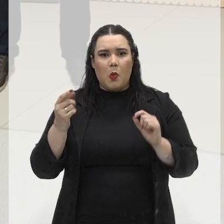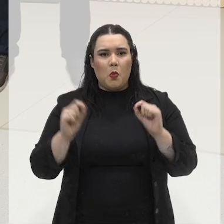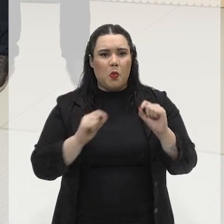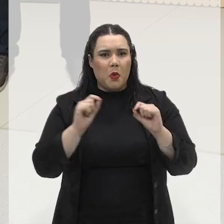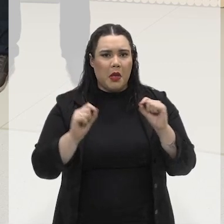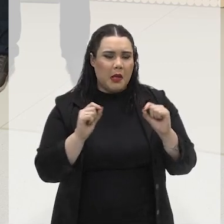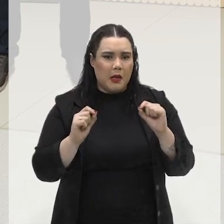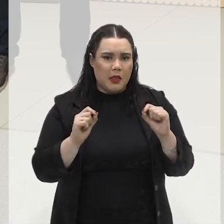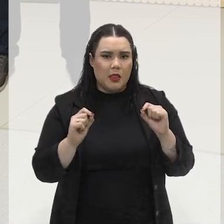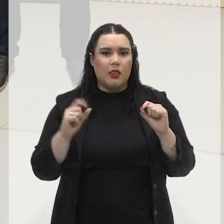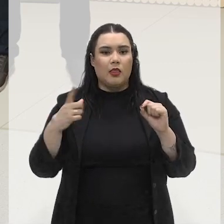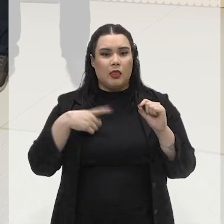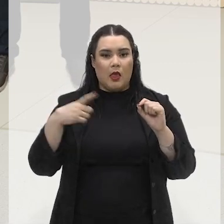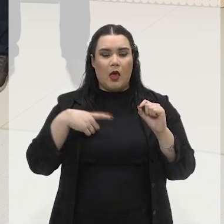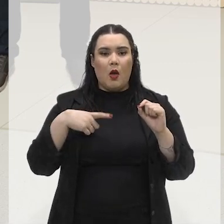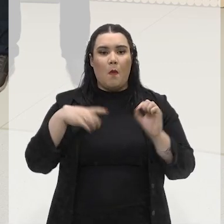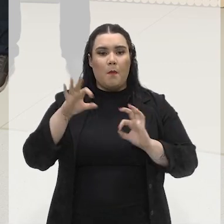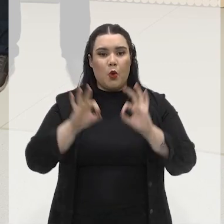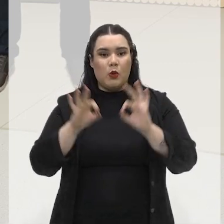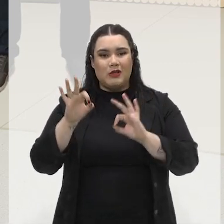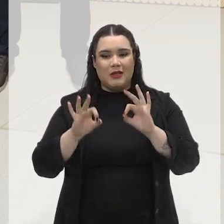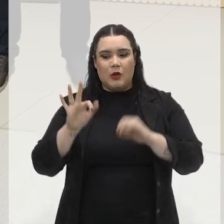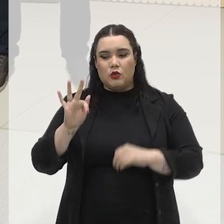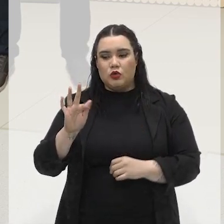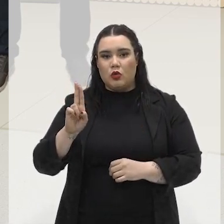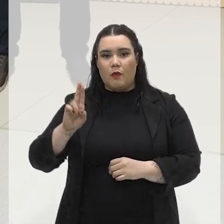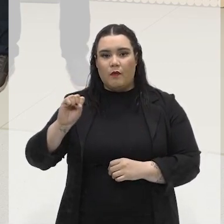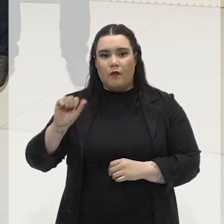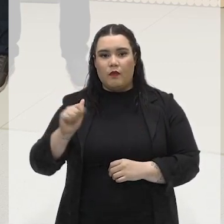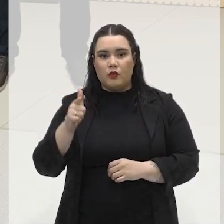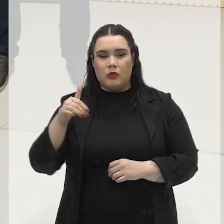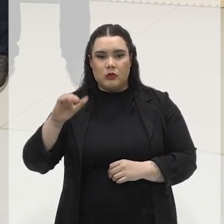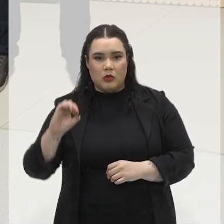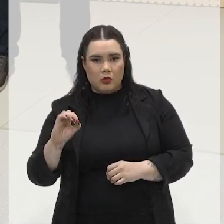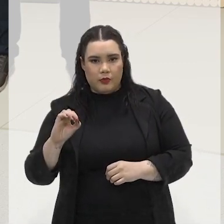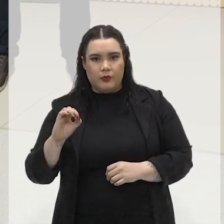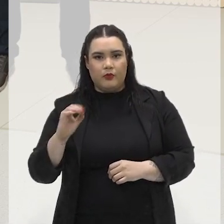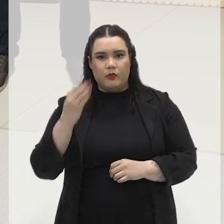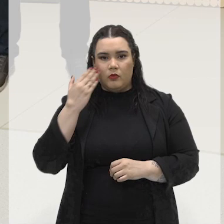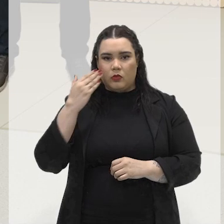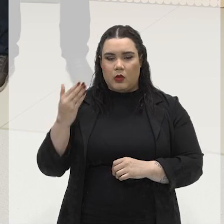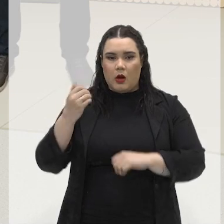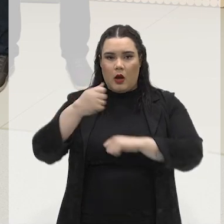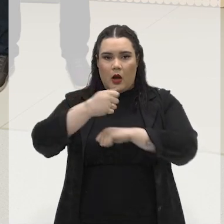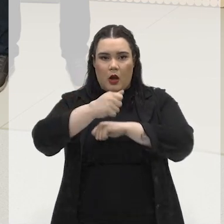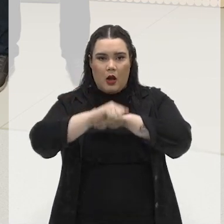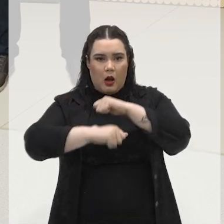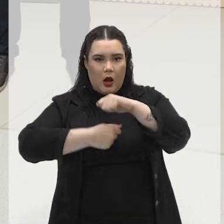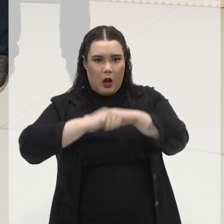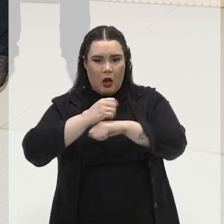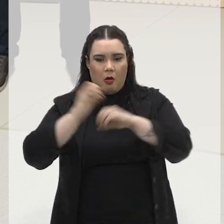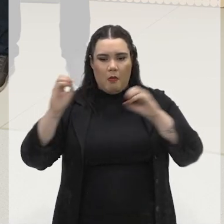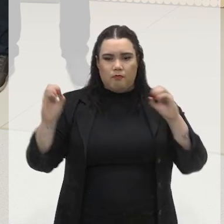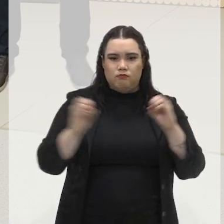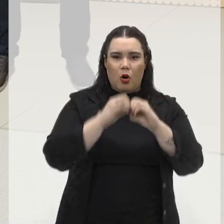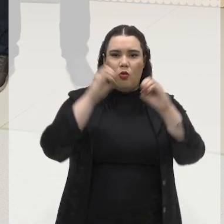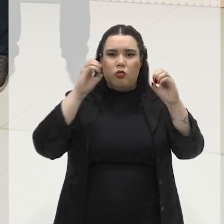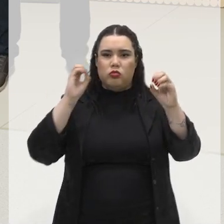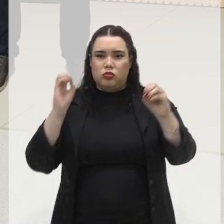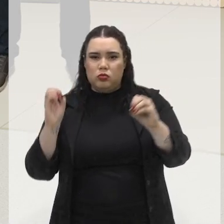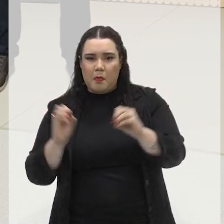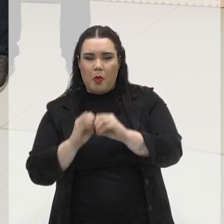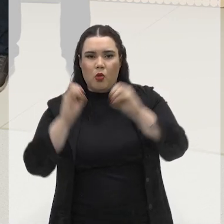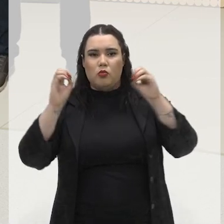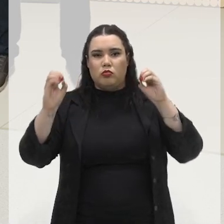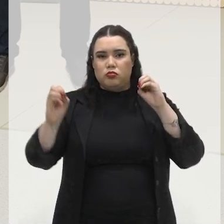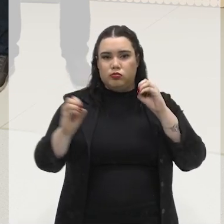ó, o processo de fusão acontecendo, olha só. Então, nós temos aí vários átomos colidindo um com o outro, e ao